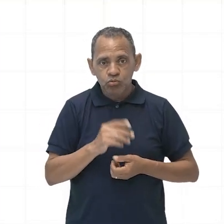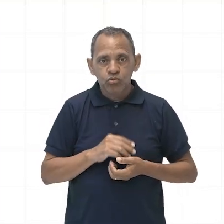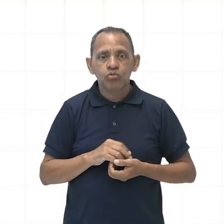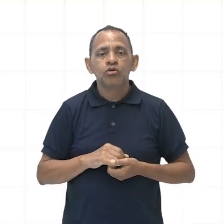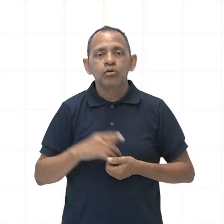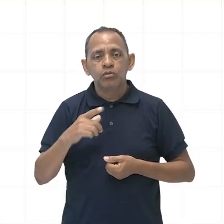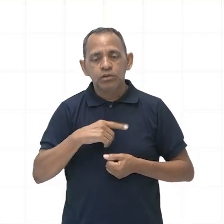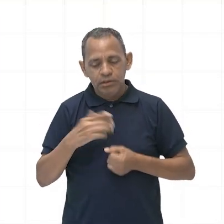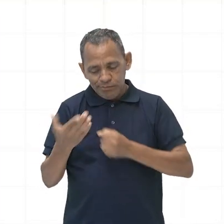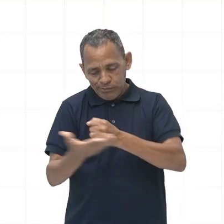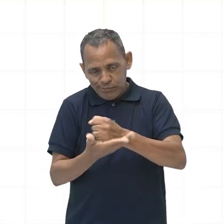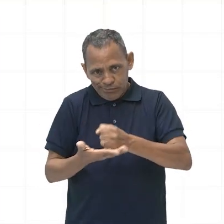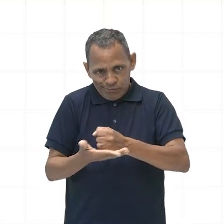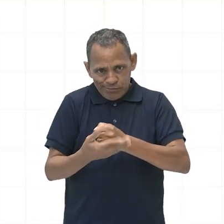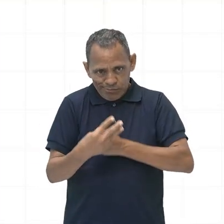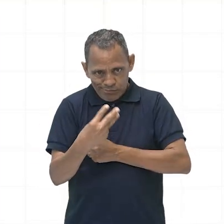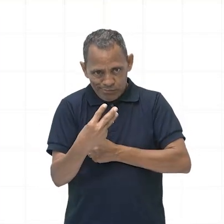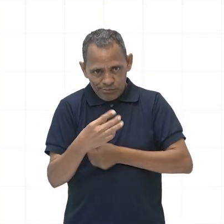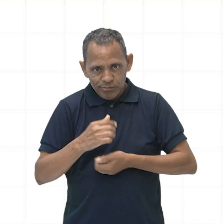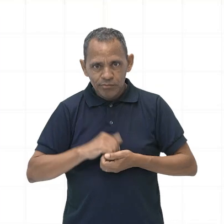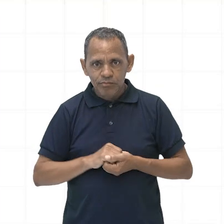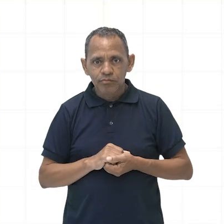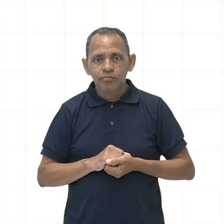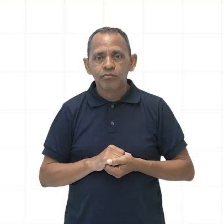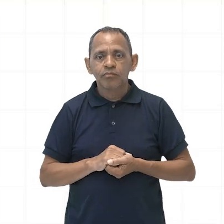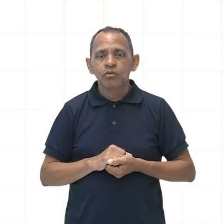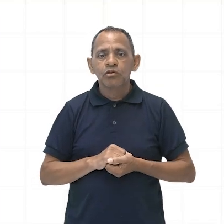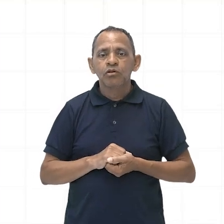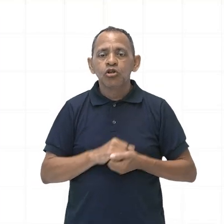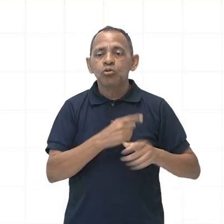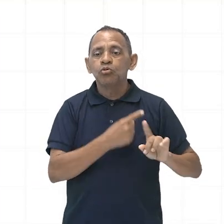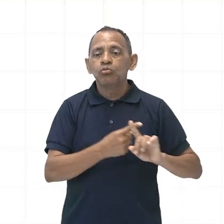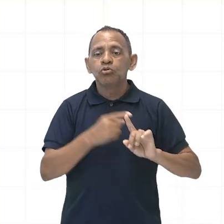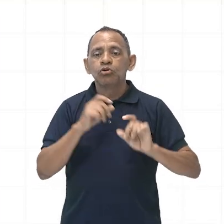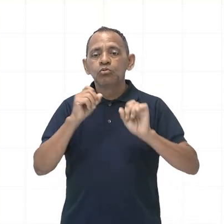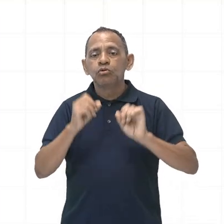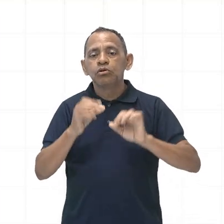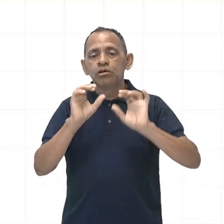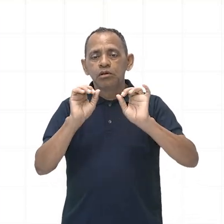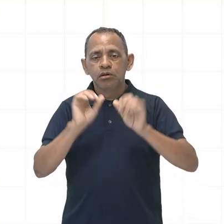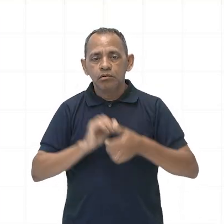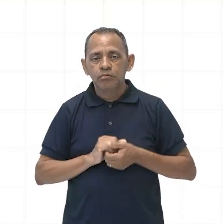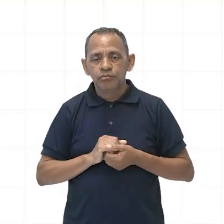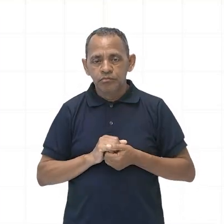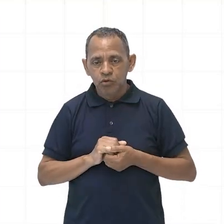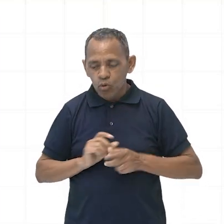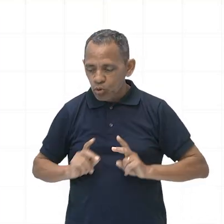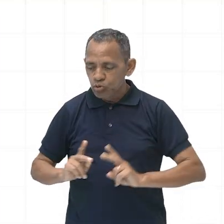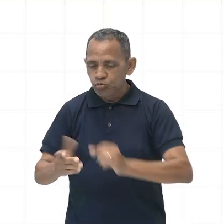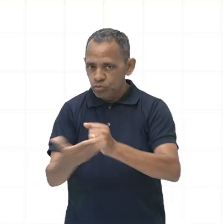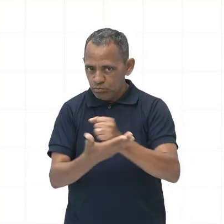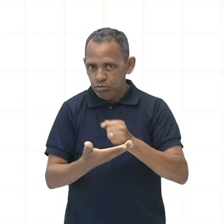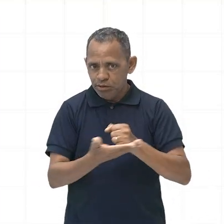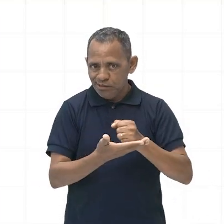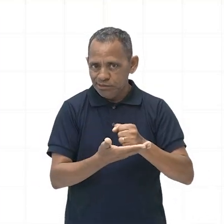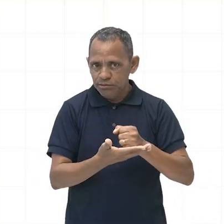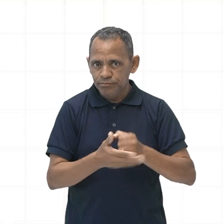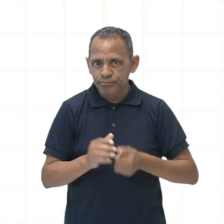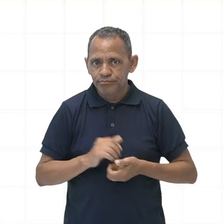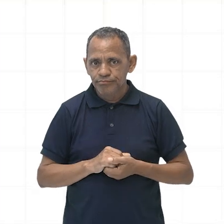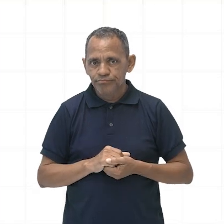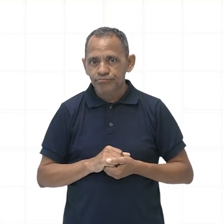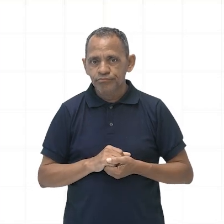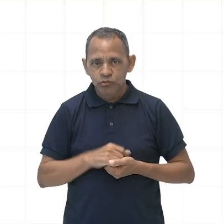esta base 3. Então, a propriedade diz que nós devemos manter a base. Então, mantemos